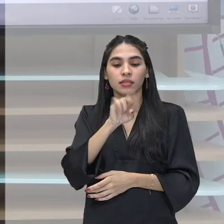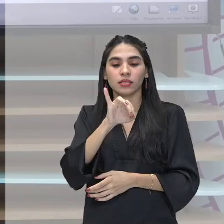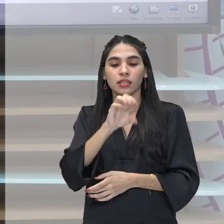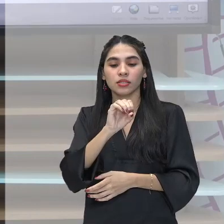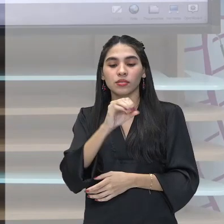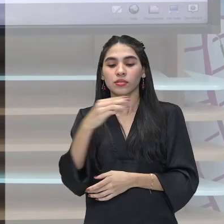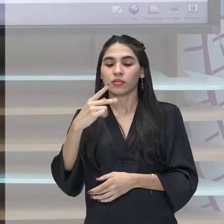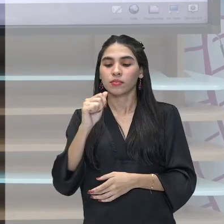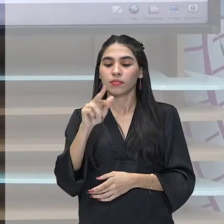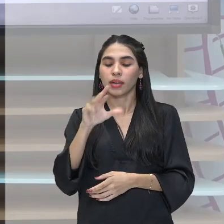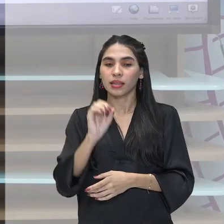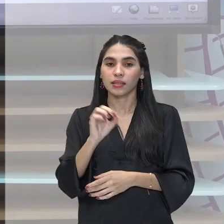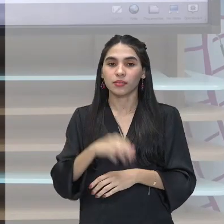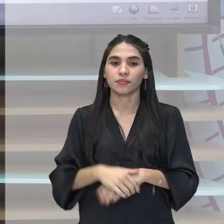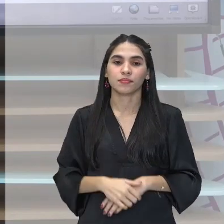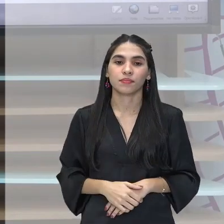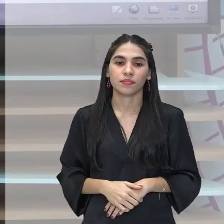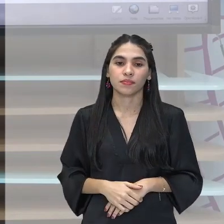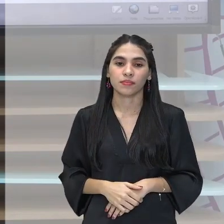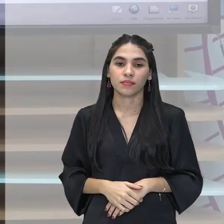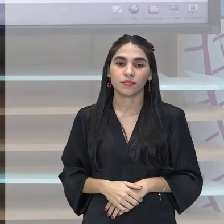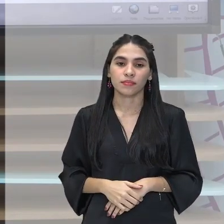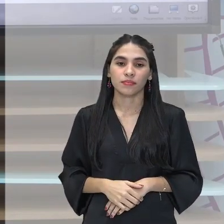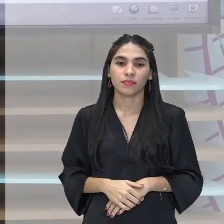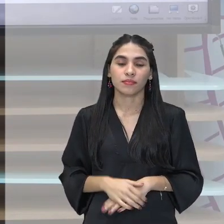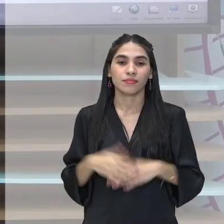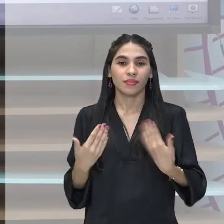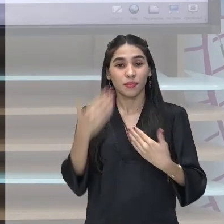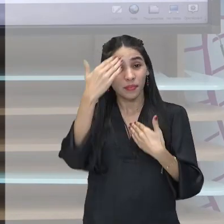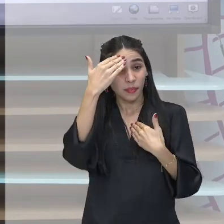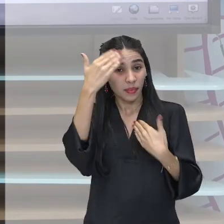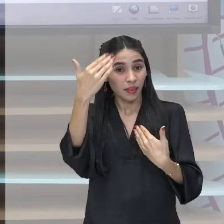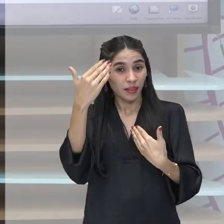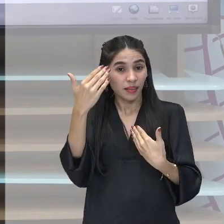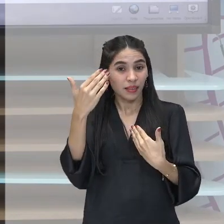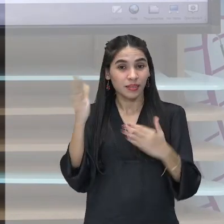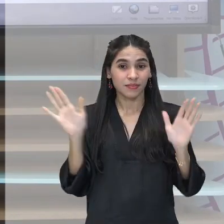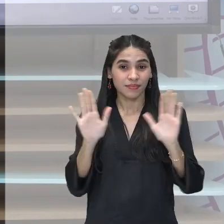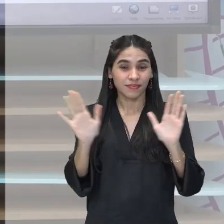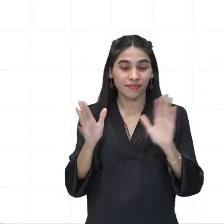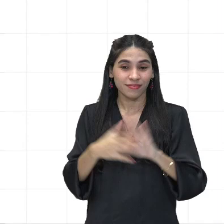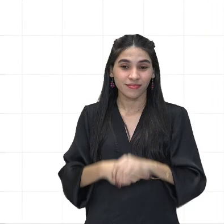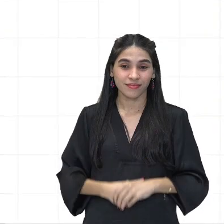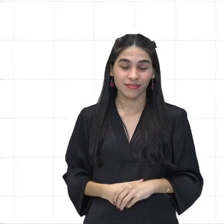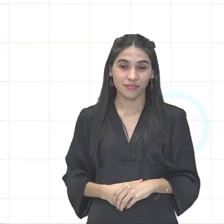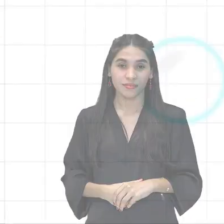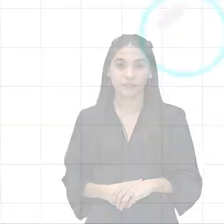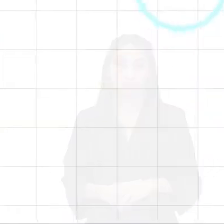dispersão. O meu muito obrigado e vamos ficando por aqui.